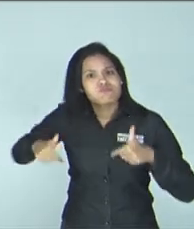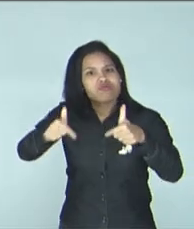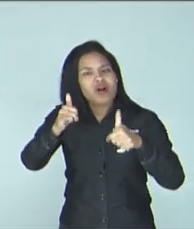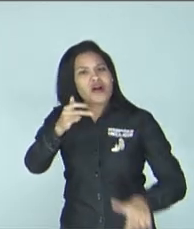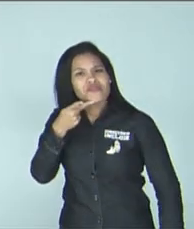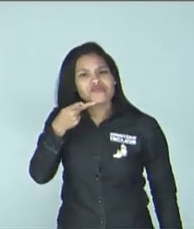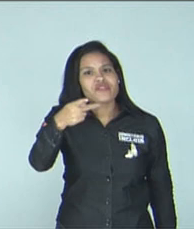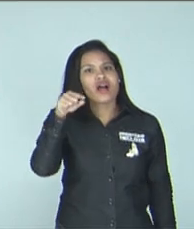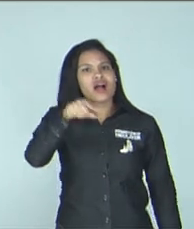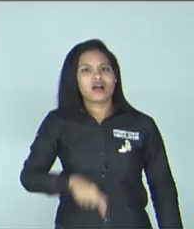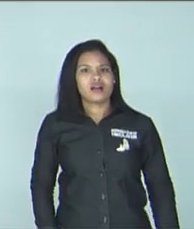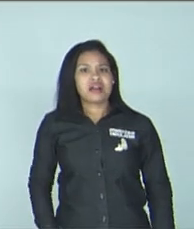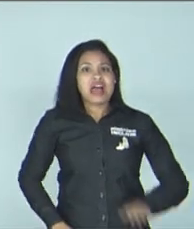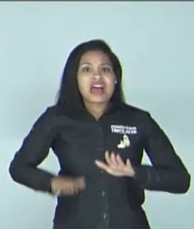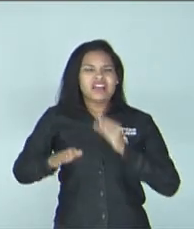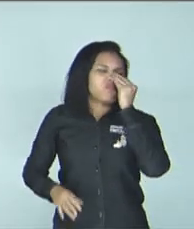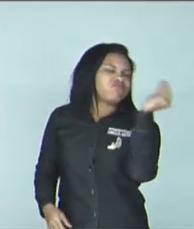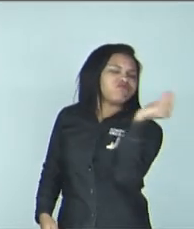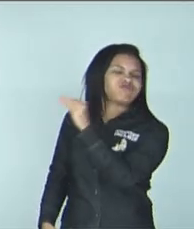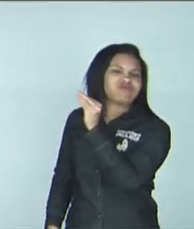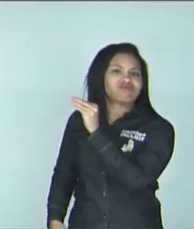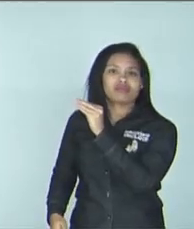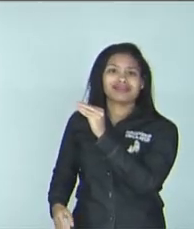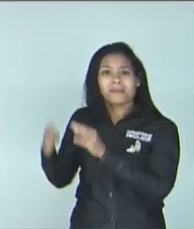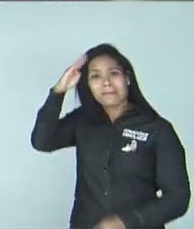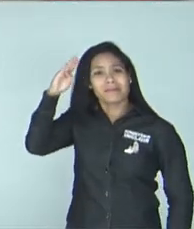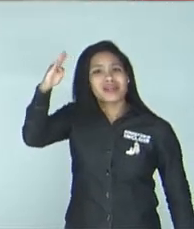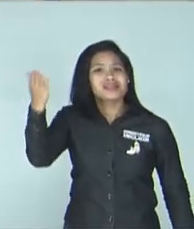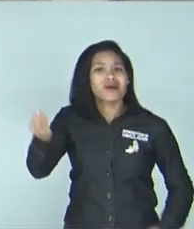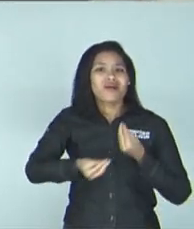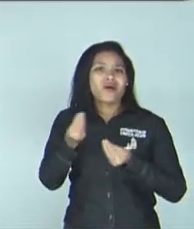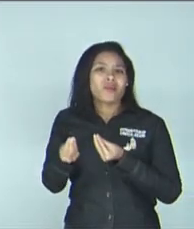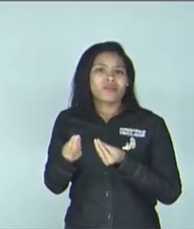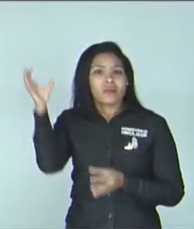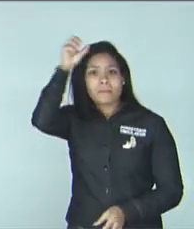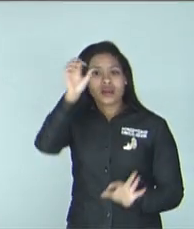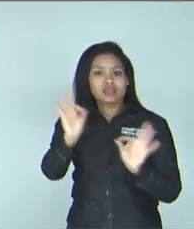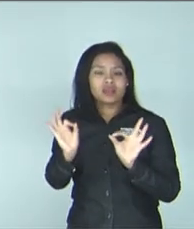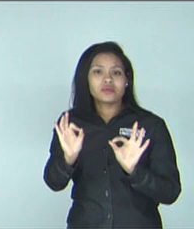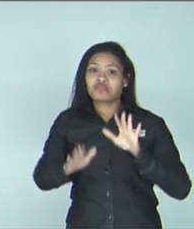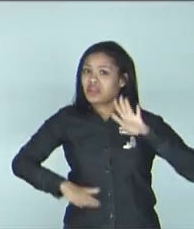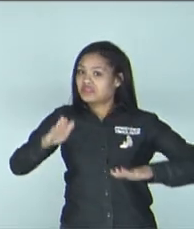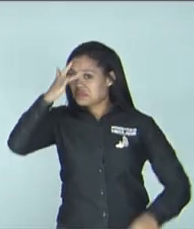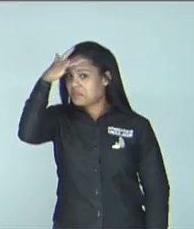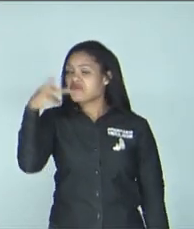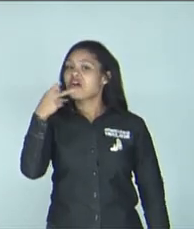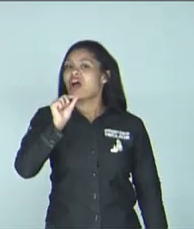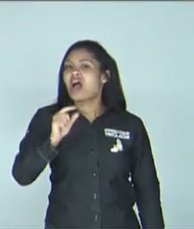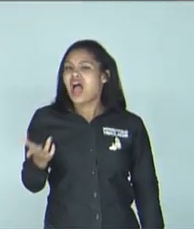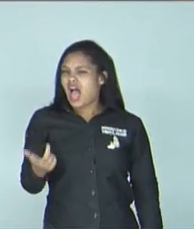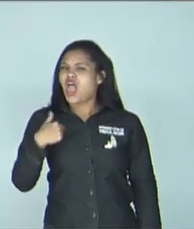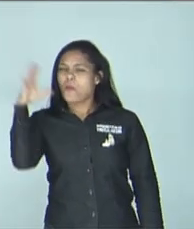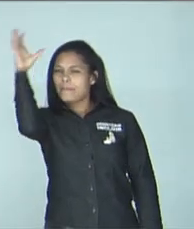as vezes você passa batido e você sabe que deve ter gente que tá dizendo a nesse tempo eu